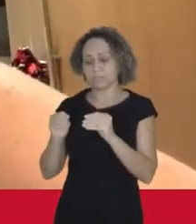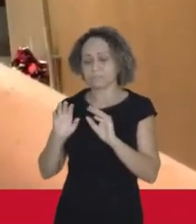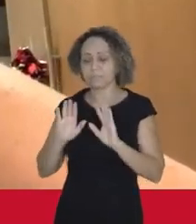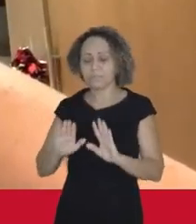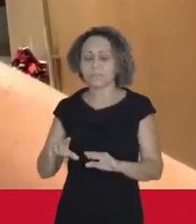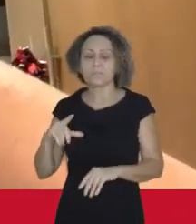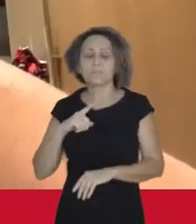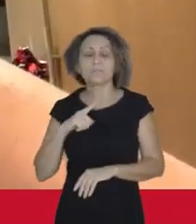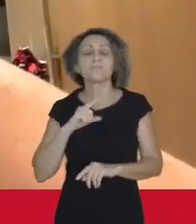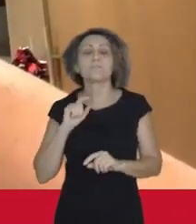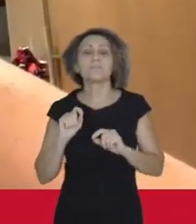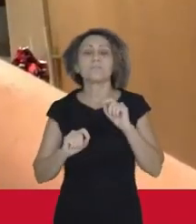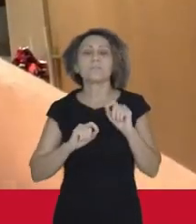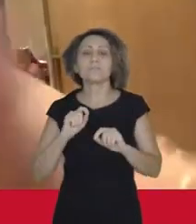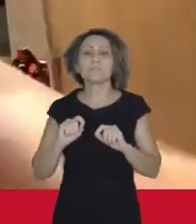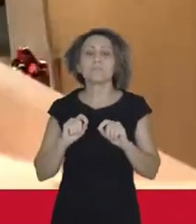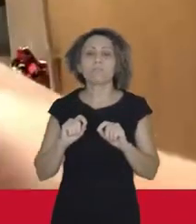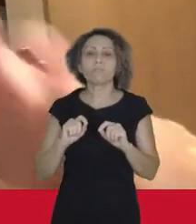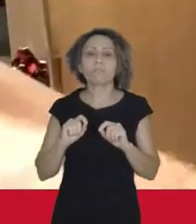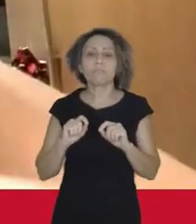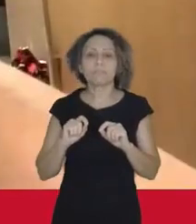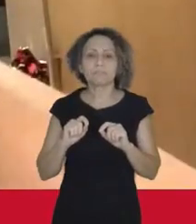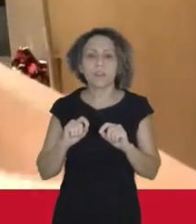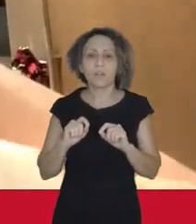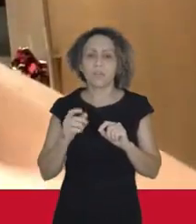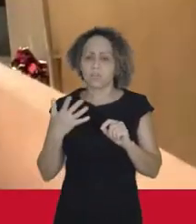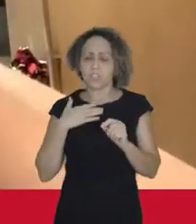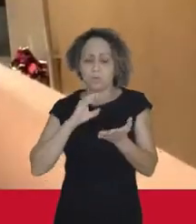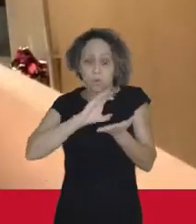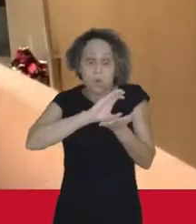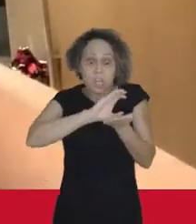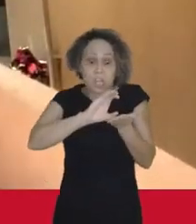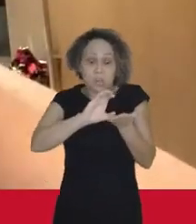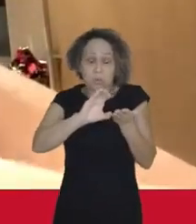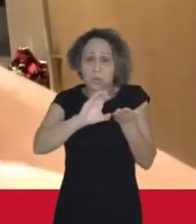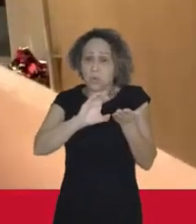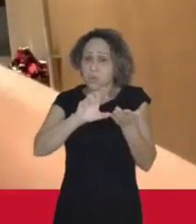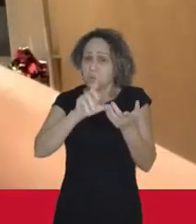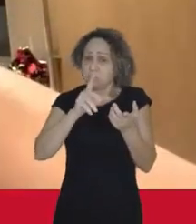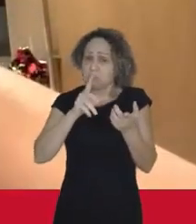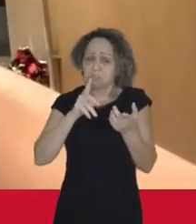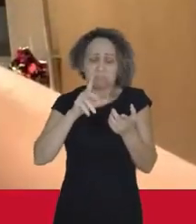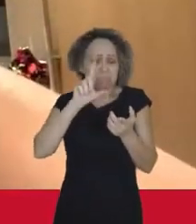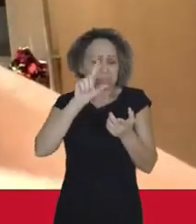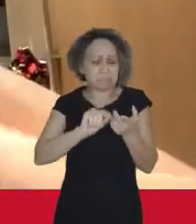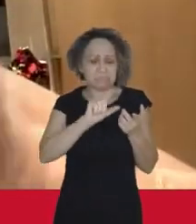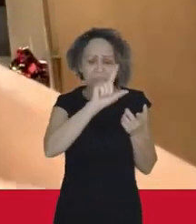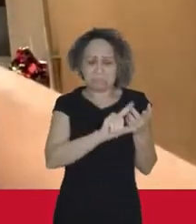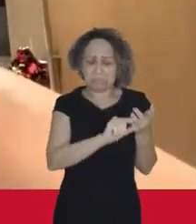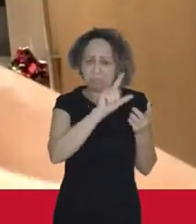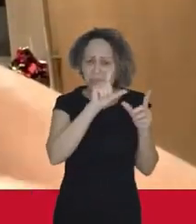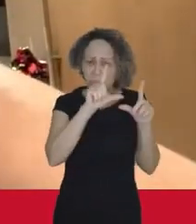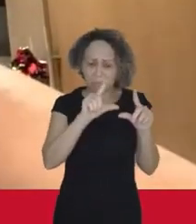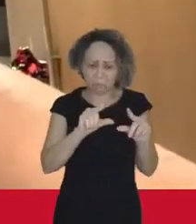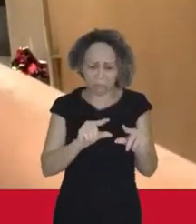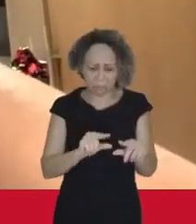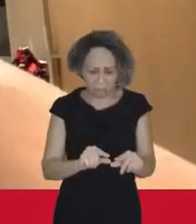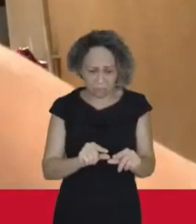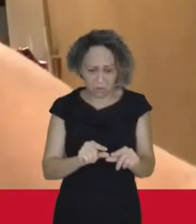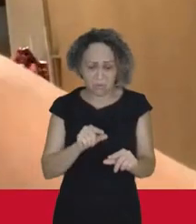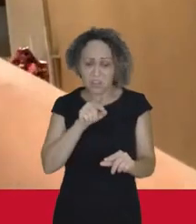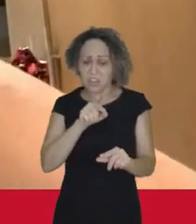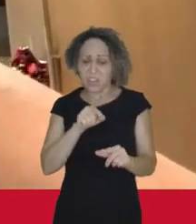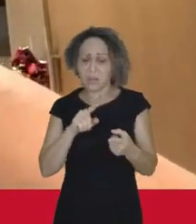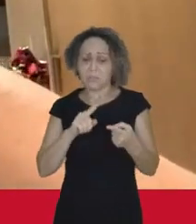inicialmente, o corte de recursos financeiros, né, para o Sistema Único de Saúde, para a educação e para a